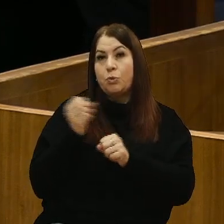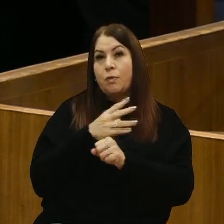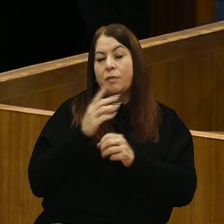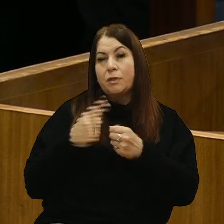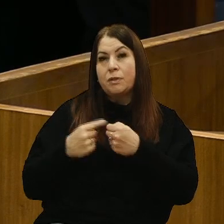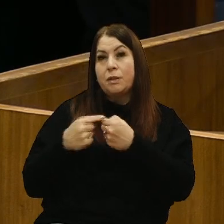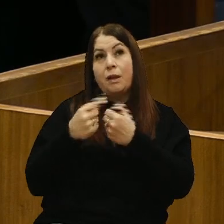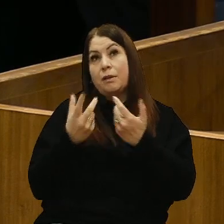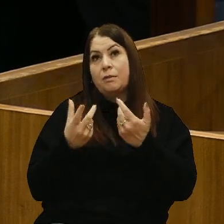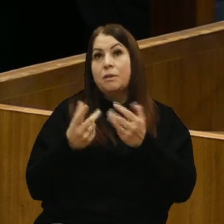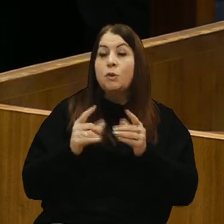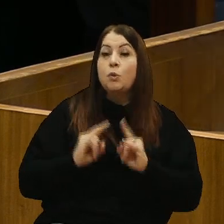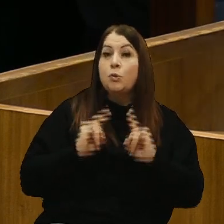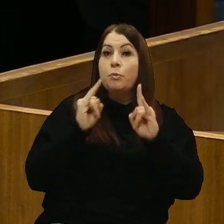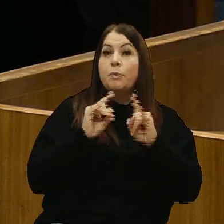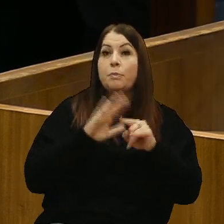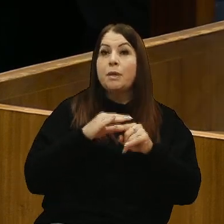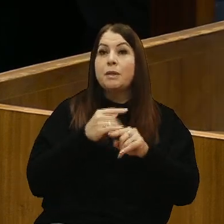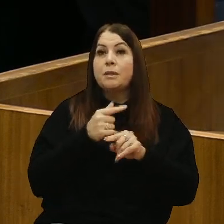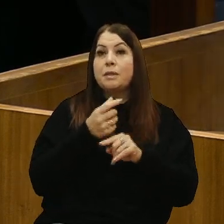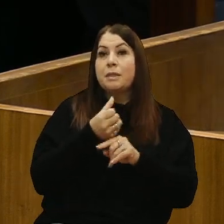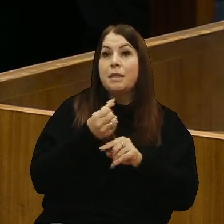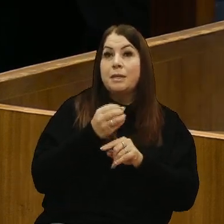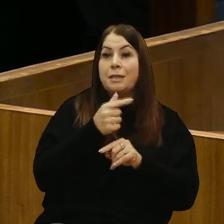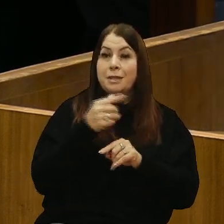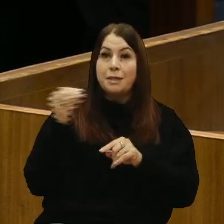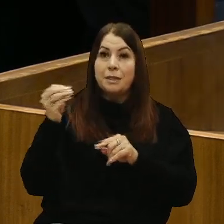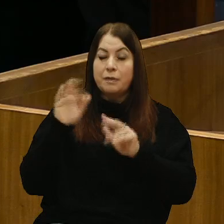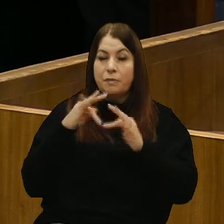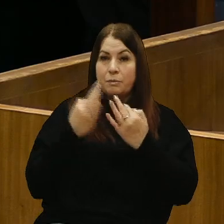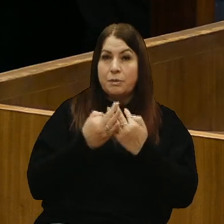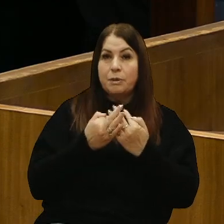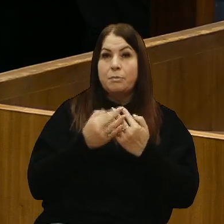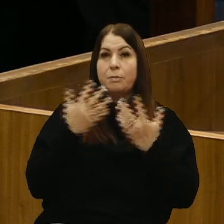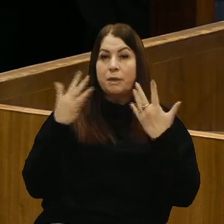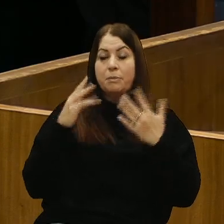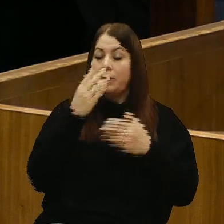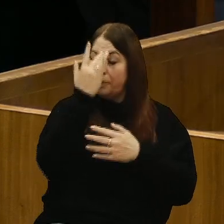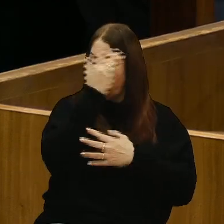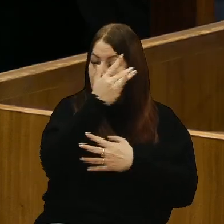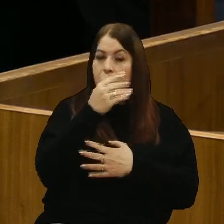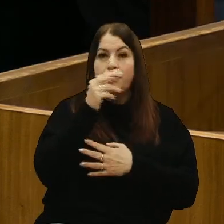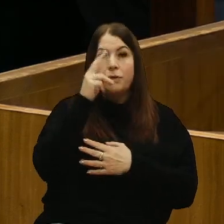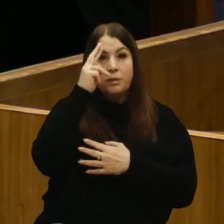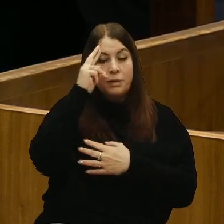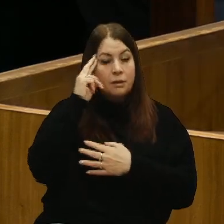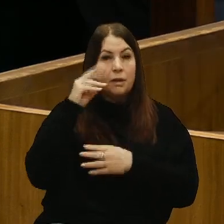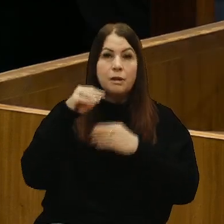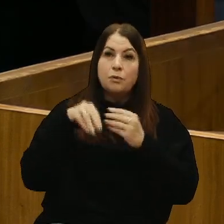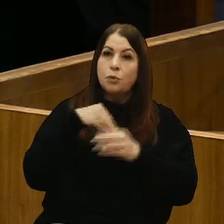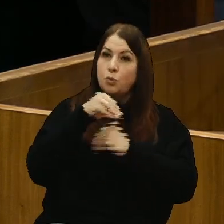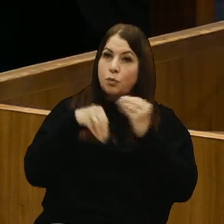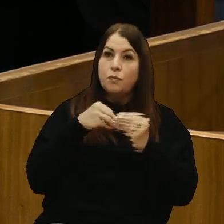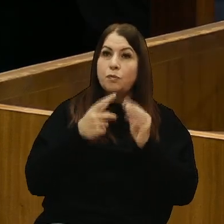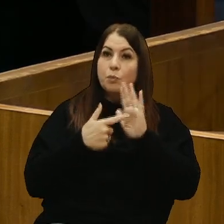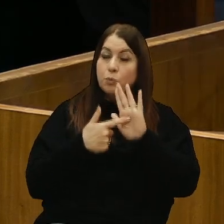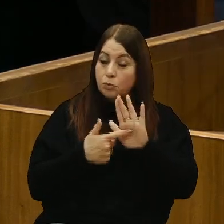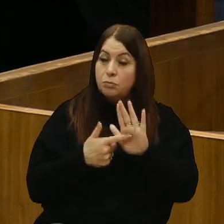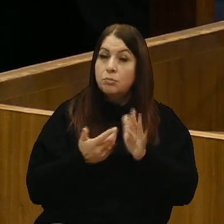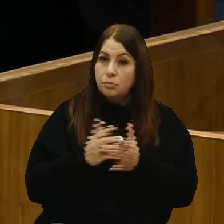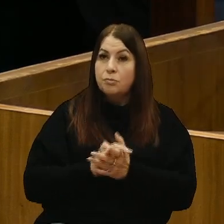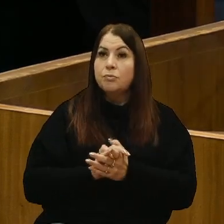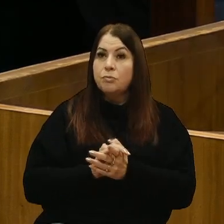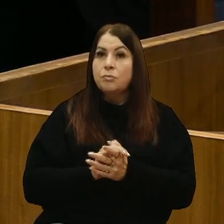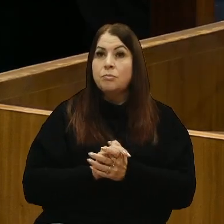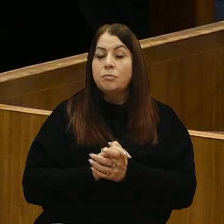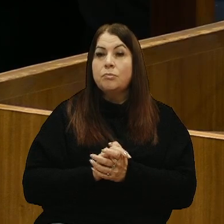400 famílias. Então, parabéns, prefeito Adiló. Parabéns, secretário Rafael Bueno. Parabéns a todos envolvidos. É uma demonstração.